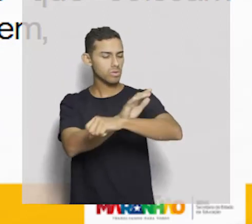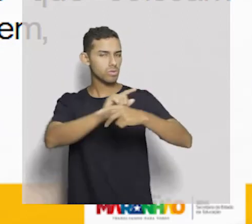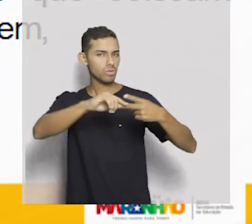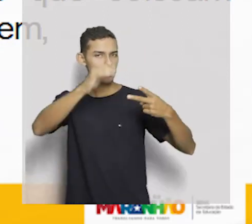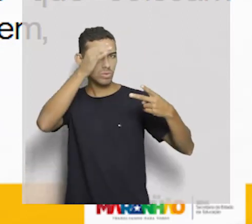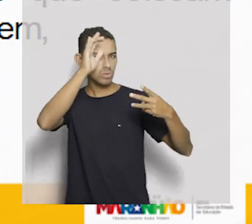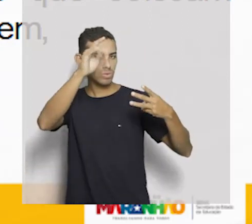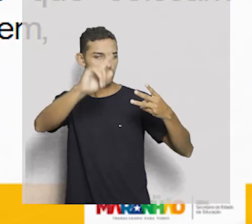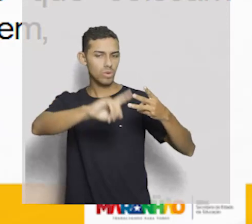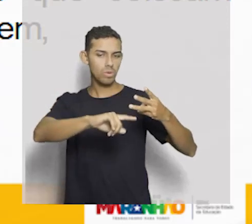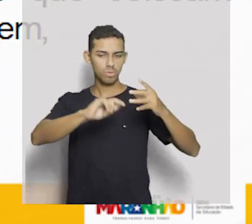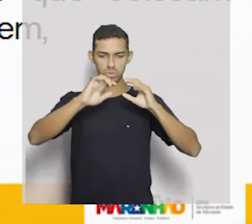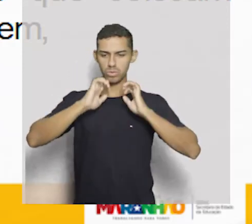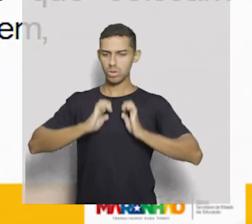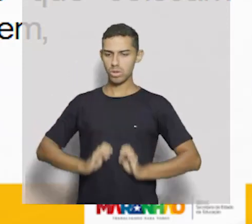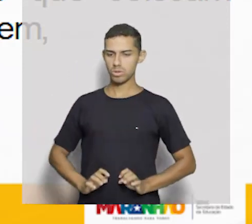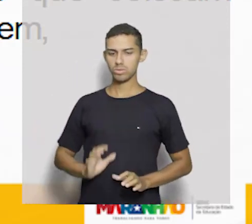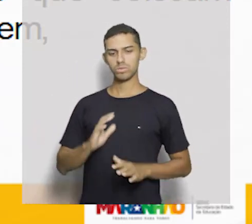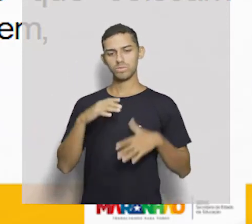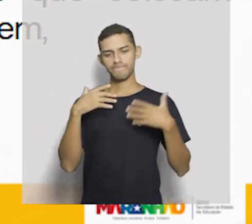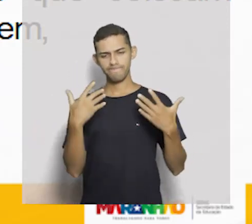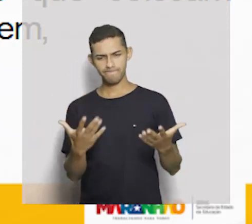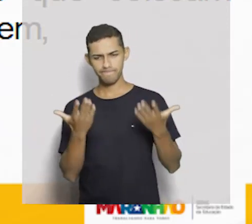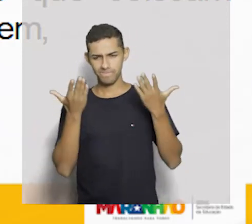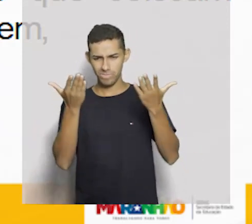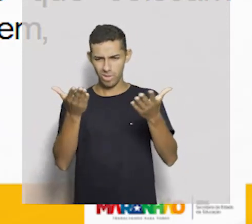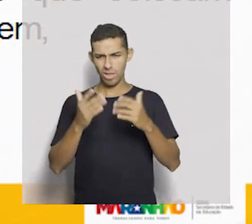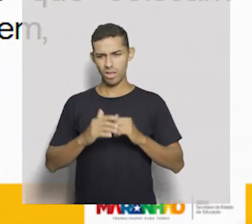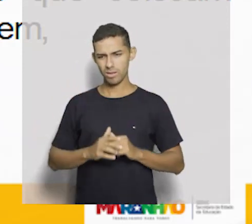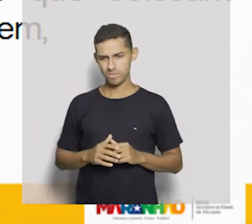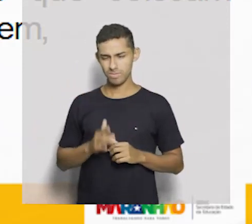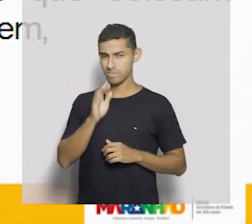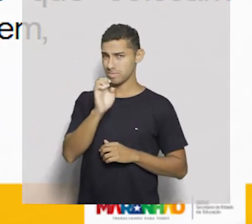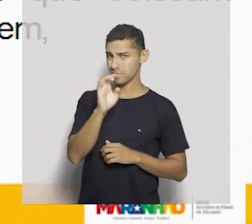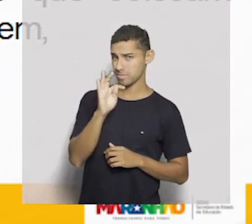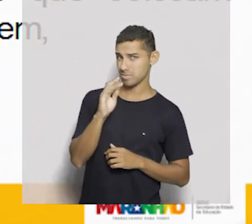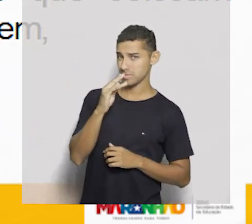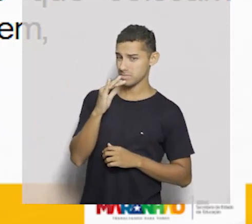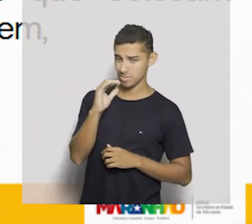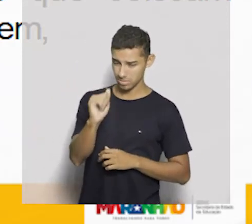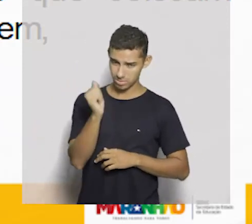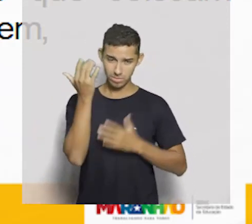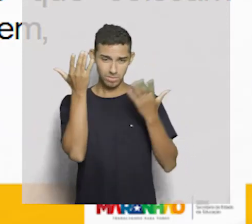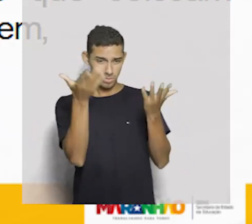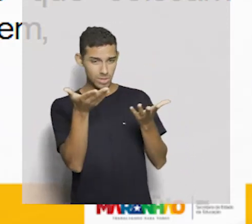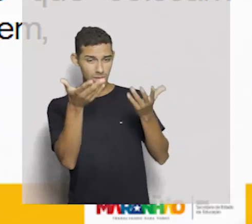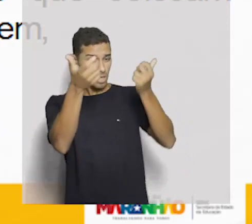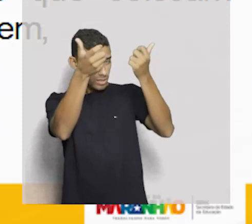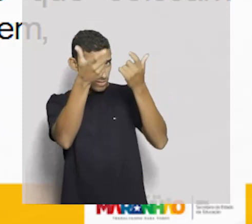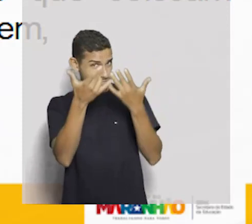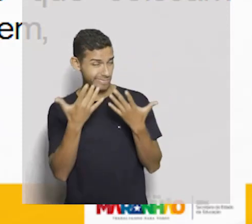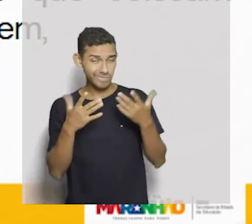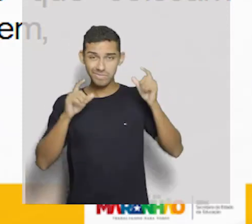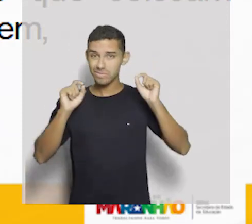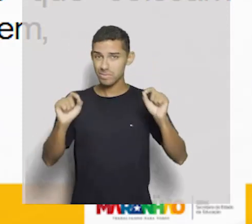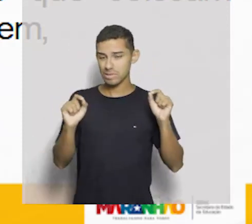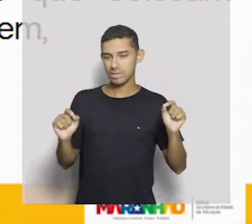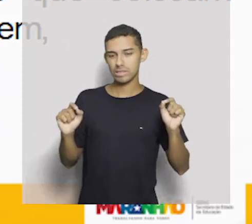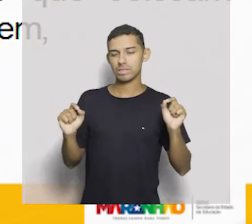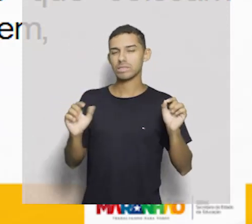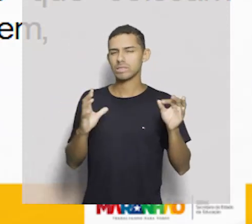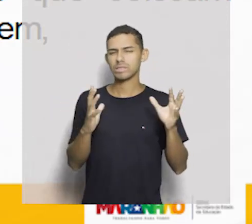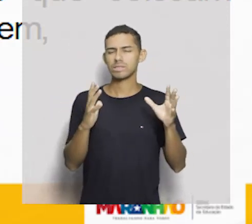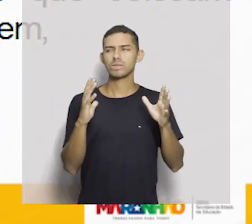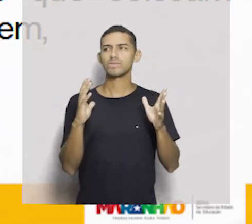originética presta atenção a questão começa te dando uma definição então que tu tem que fazer quando